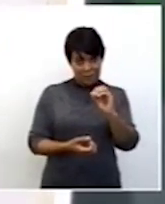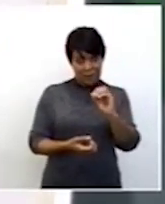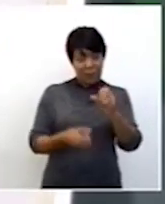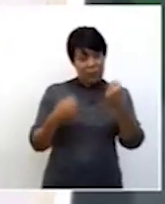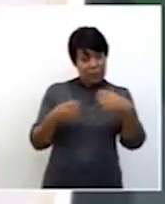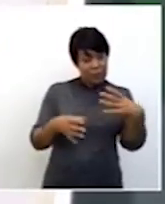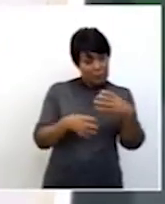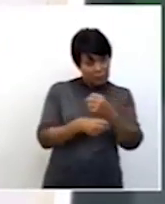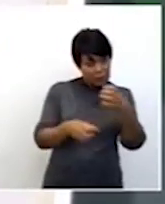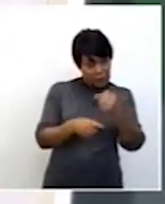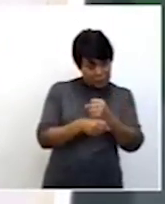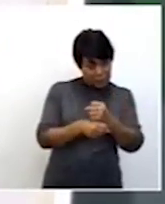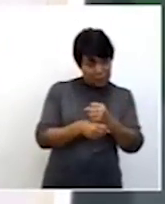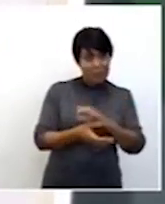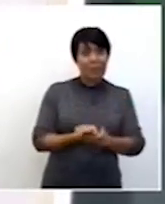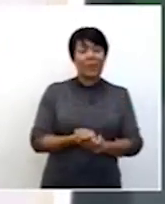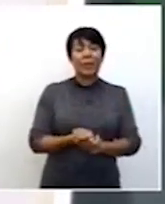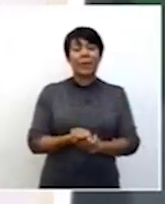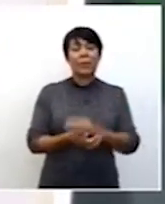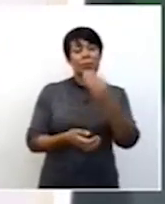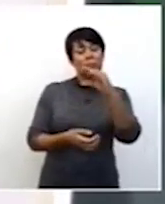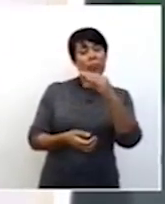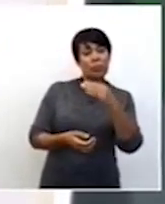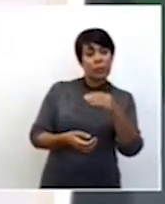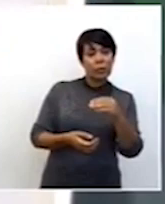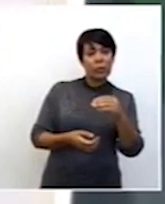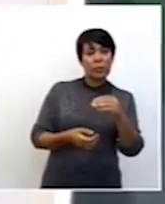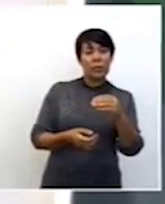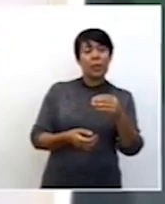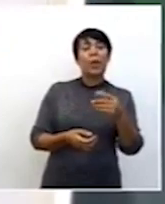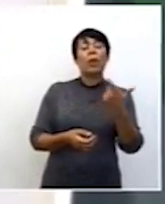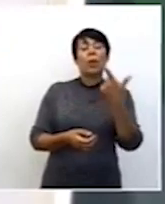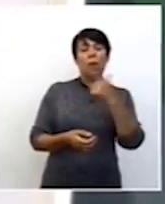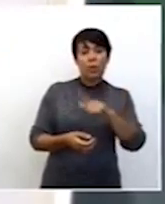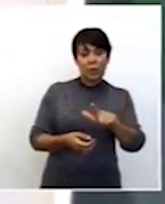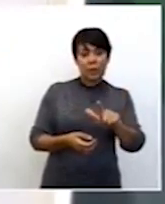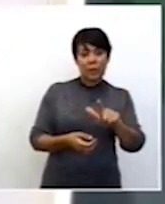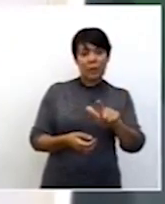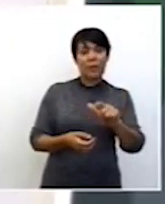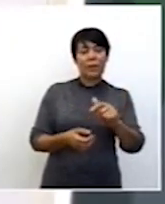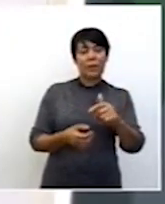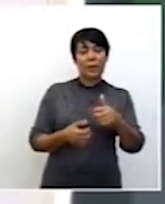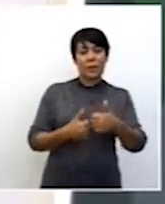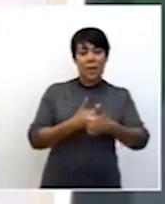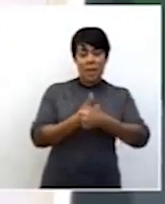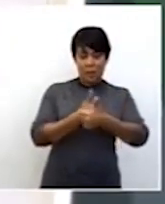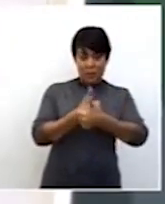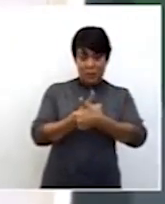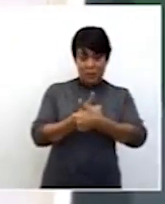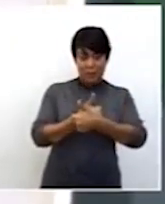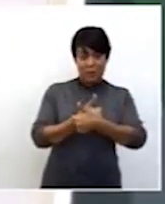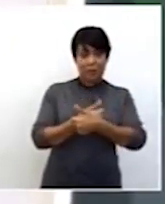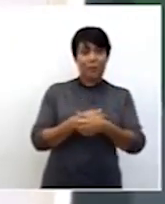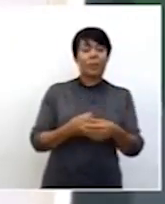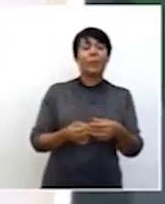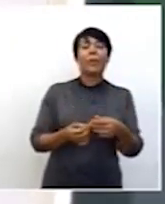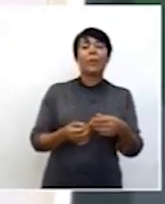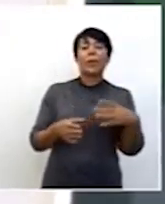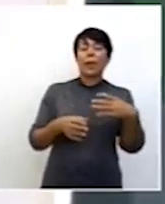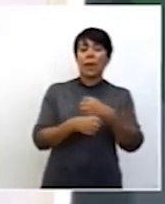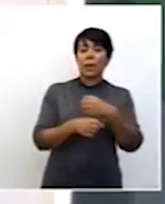soma desses 10 termos. Eu vou colocar a equação de novo. Então, a soma dos n primeiros termos